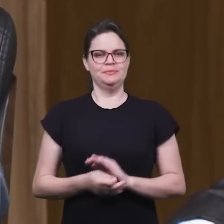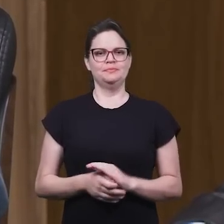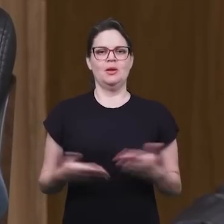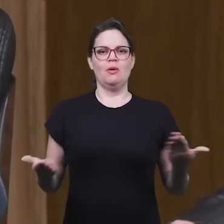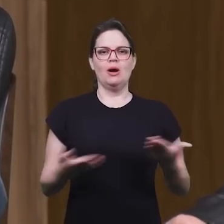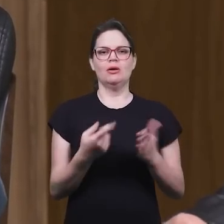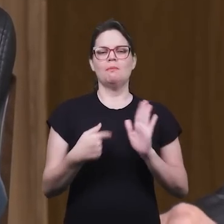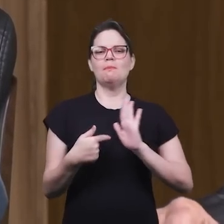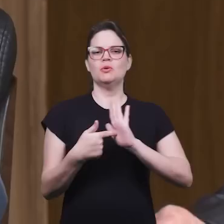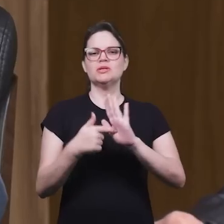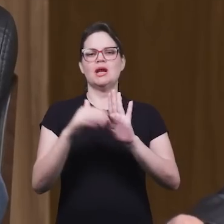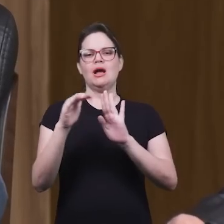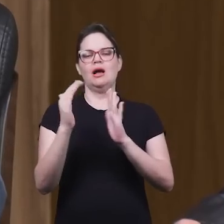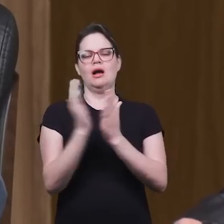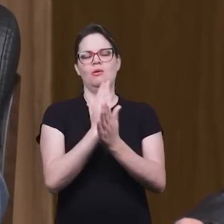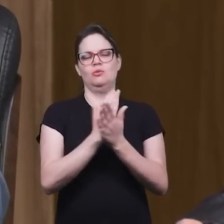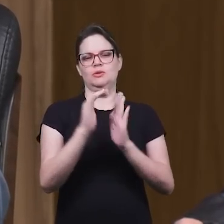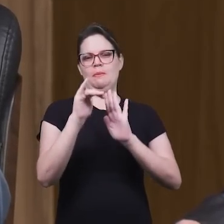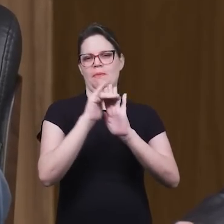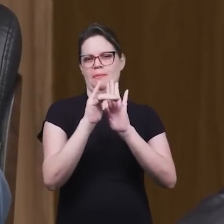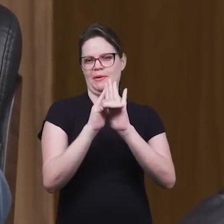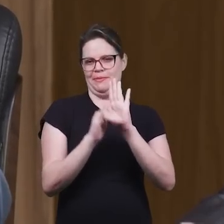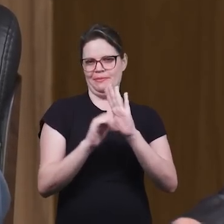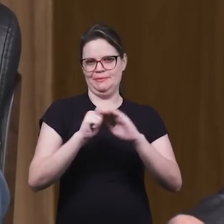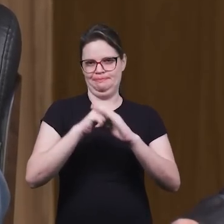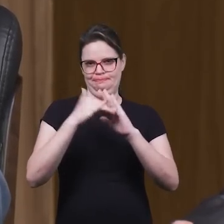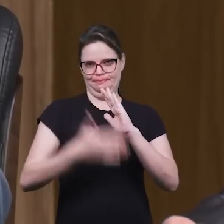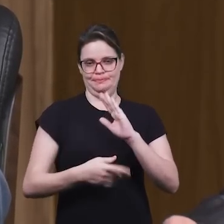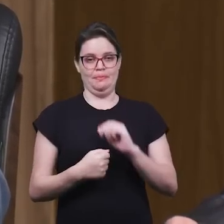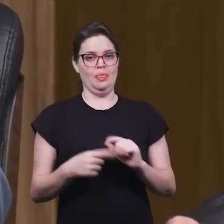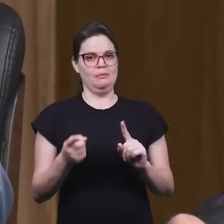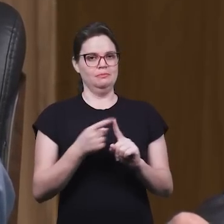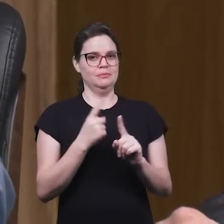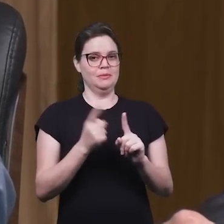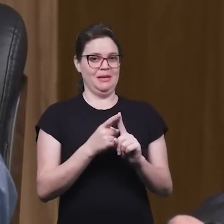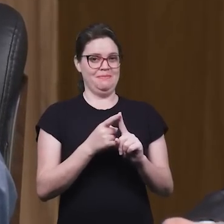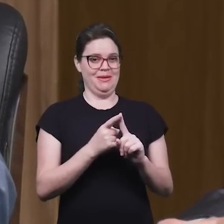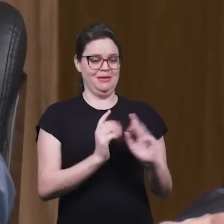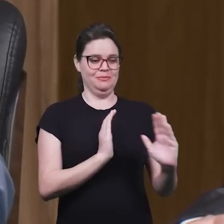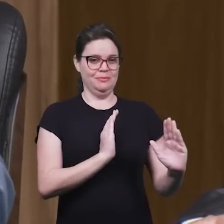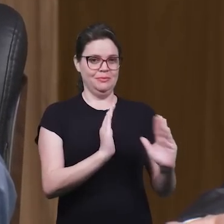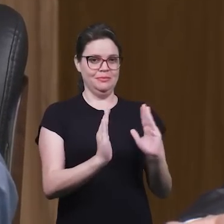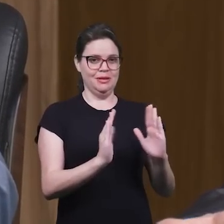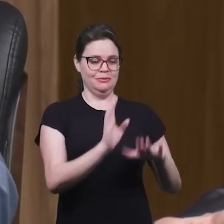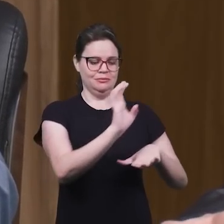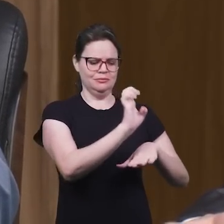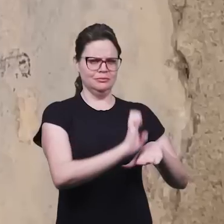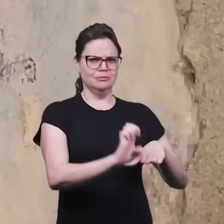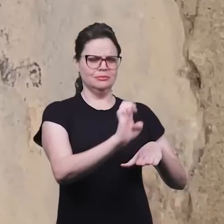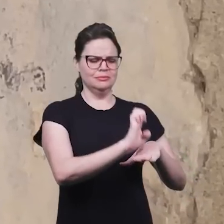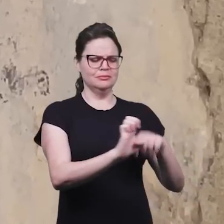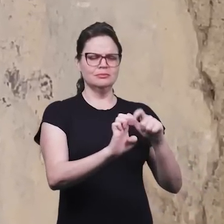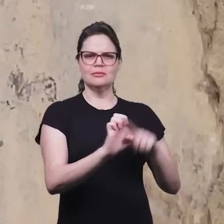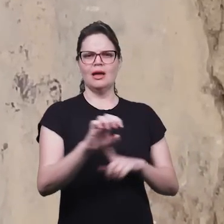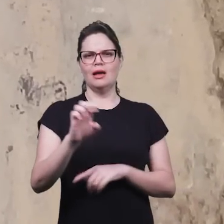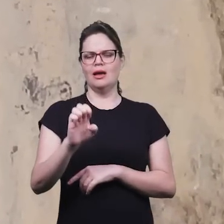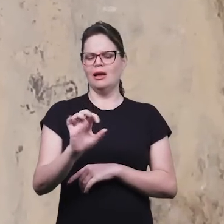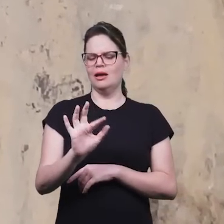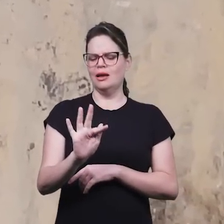alguns aspectos. Na primeira carta aqui, na carta de Éfeso, então nós vimos a